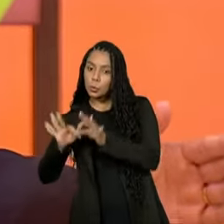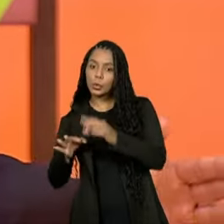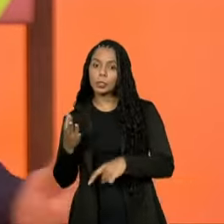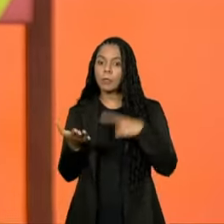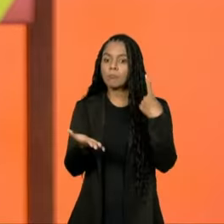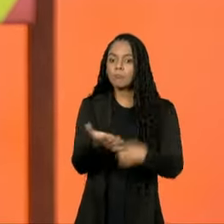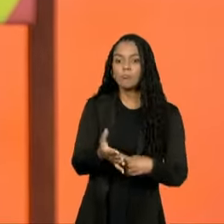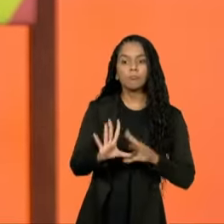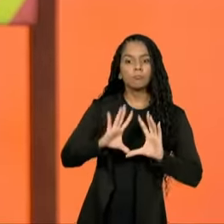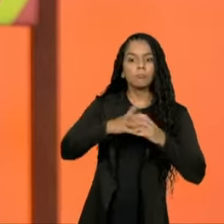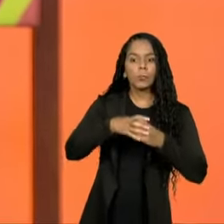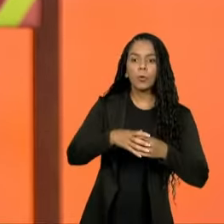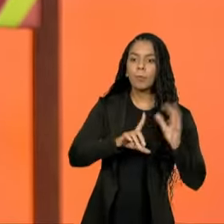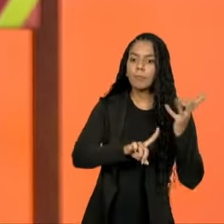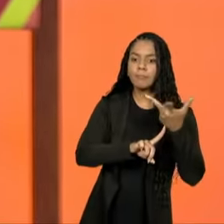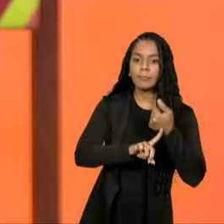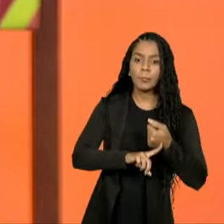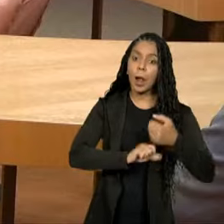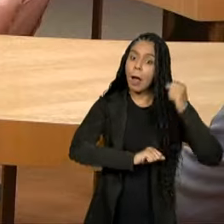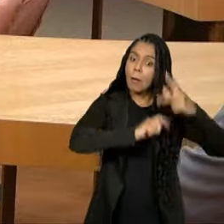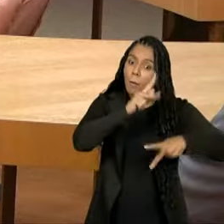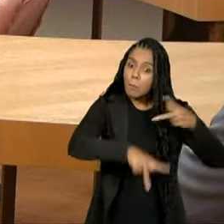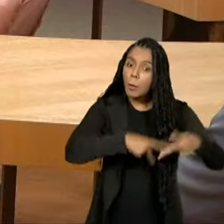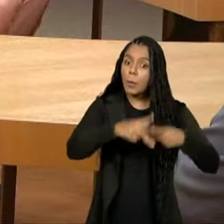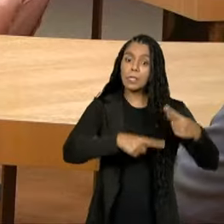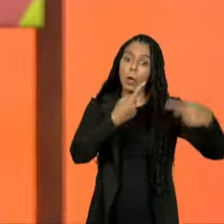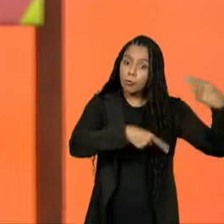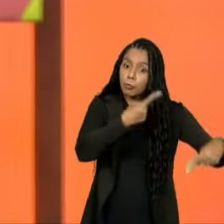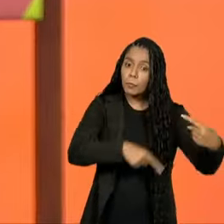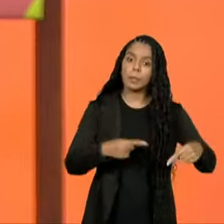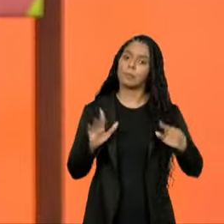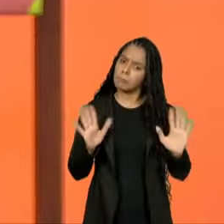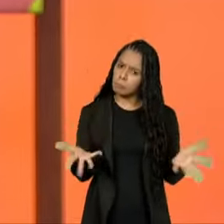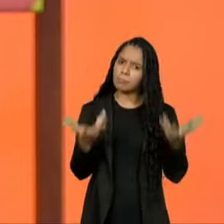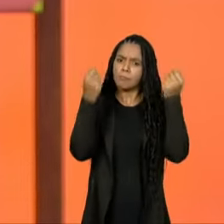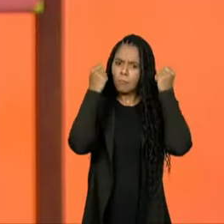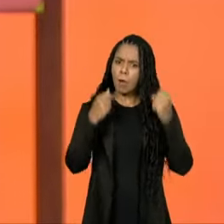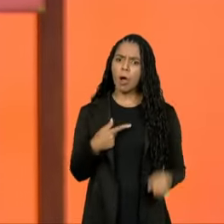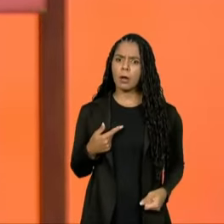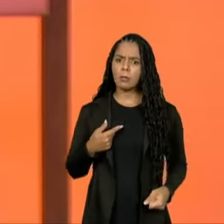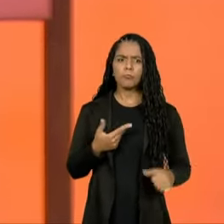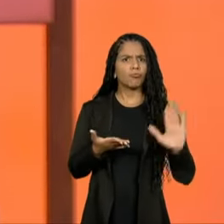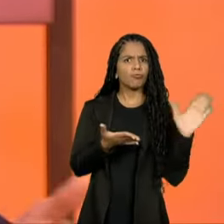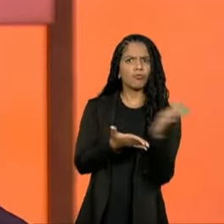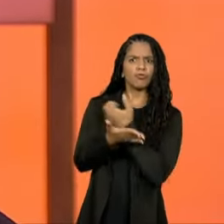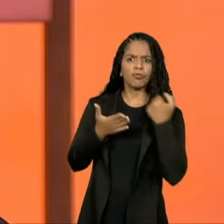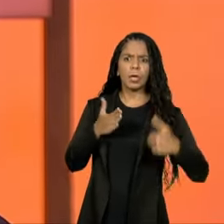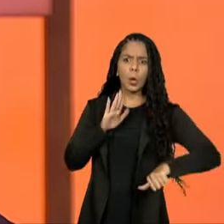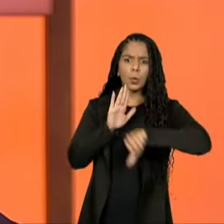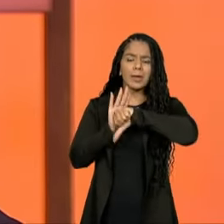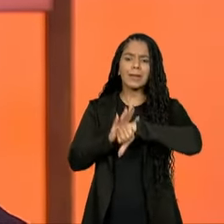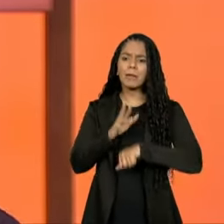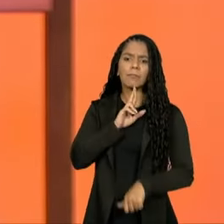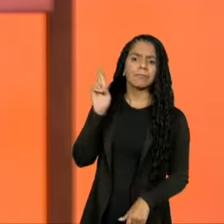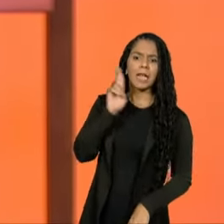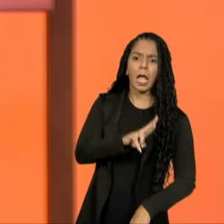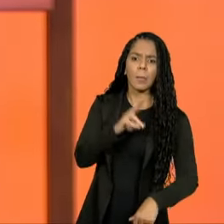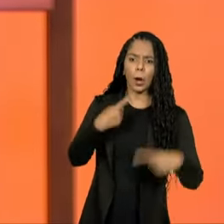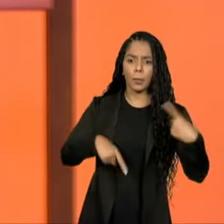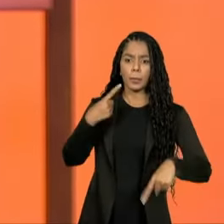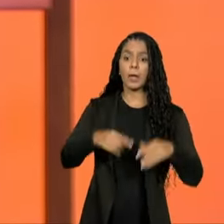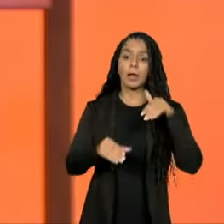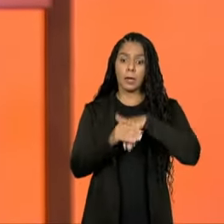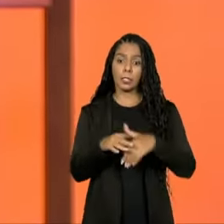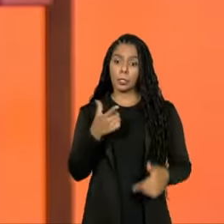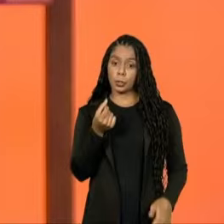classe artística, um pacto que tem que envolver a classe política, a população, dizendo, olha, vamos derrotar, vamos tirar o crime da decisão política. Tem eleição